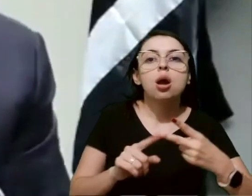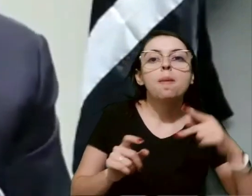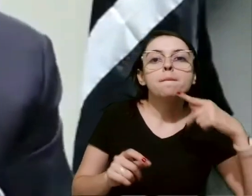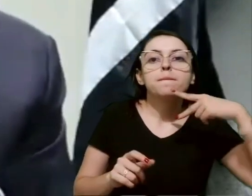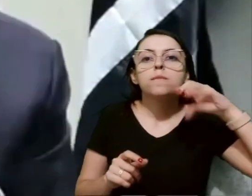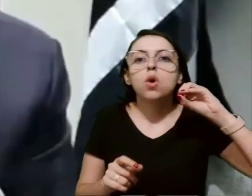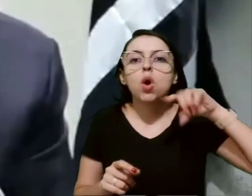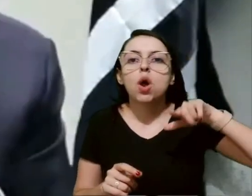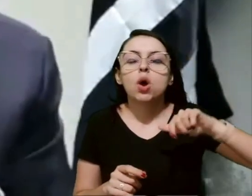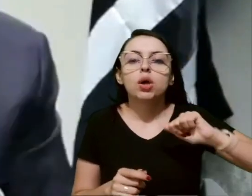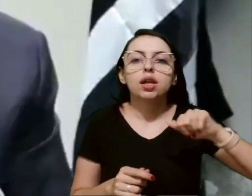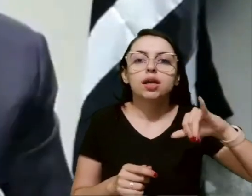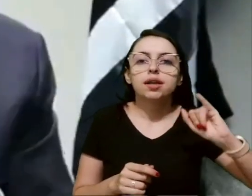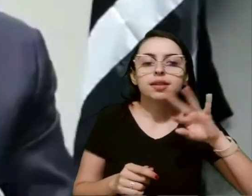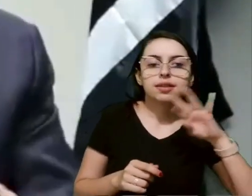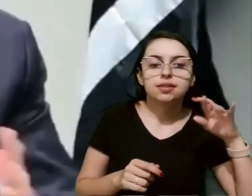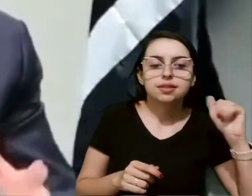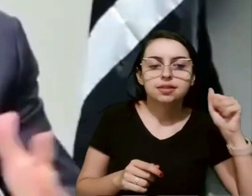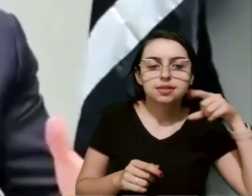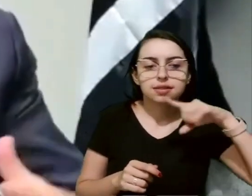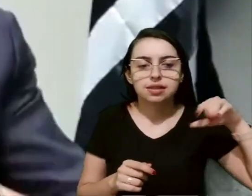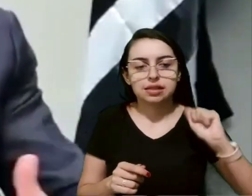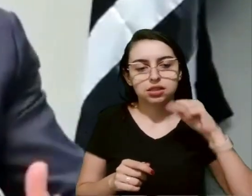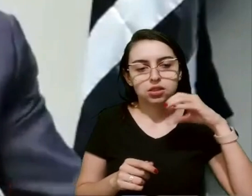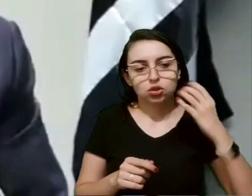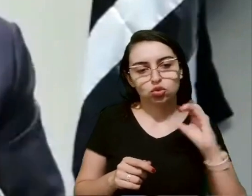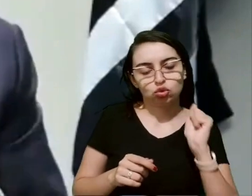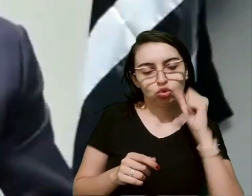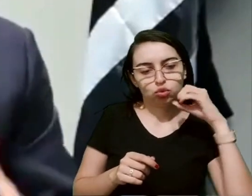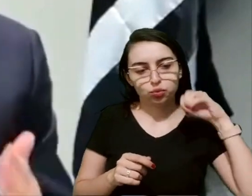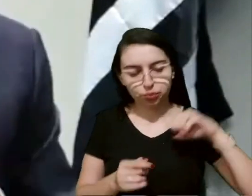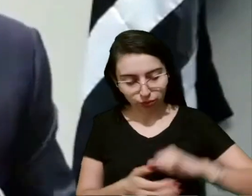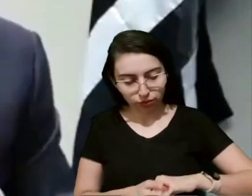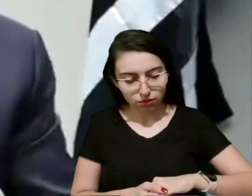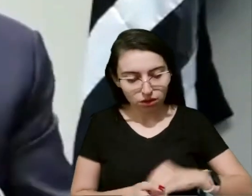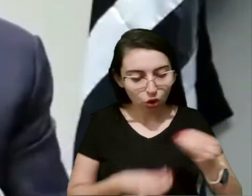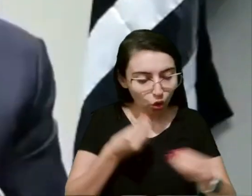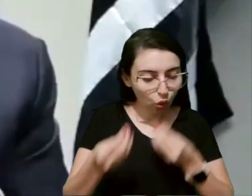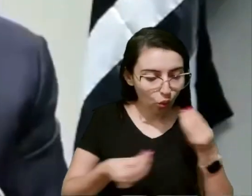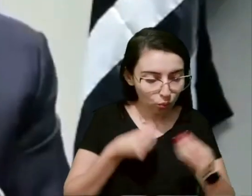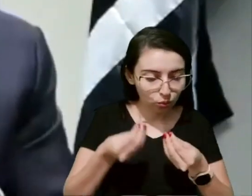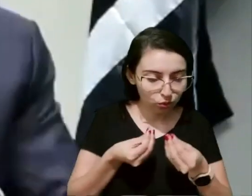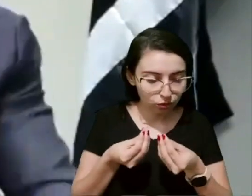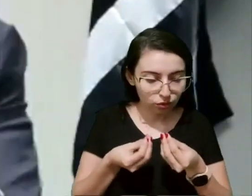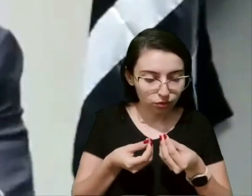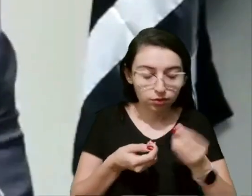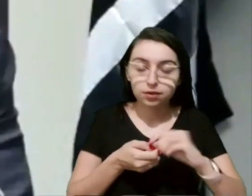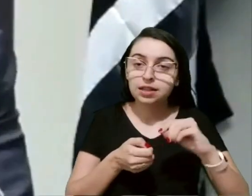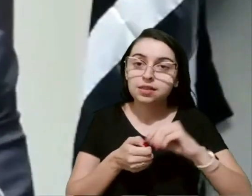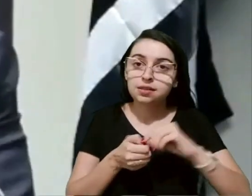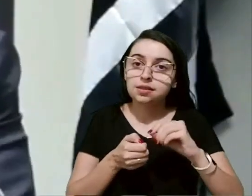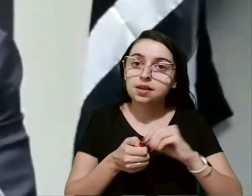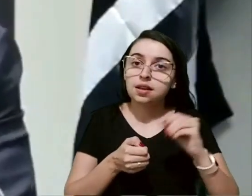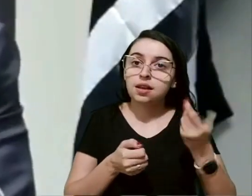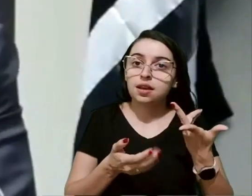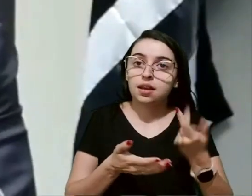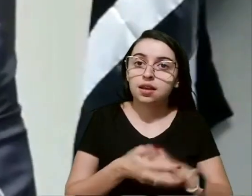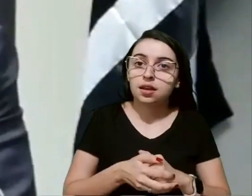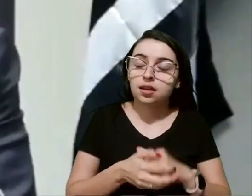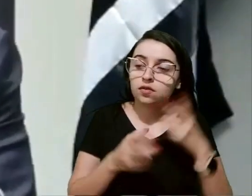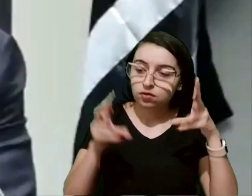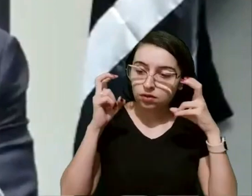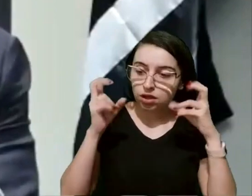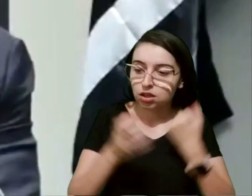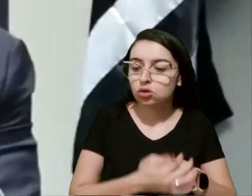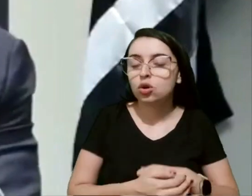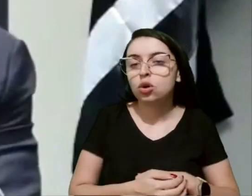falou do parecer que a gente fez, que a gente ajuda. Eu participei, inclusive, de uma discussão sobre o que que seria uma estratégia de especialização nacional na